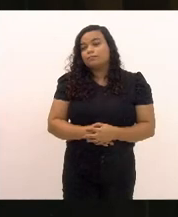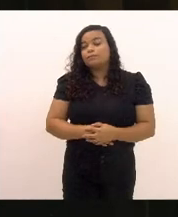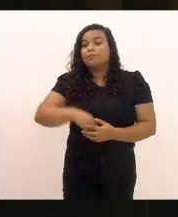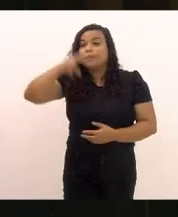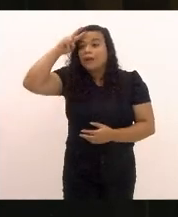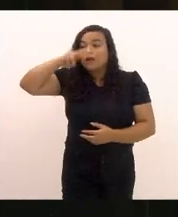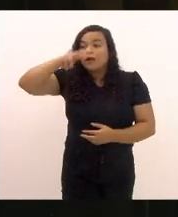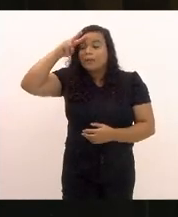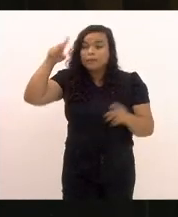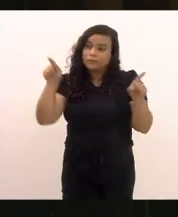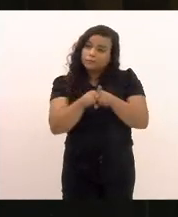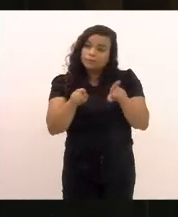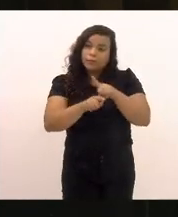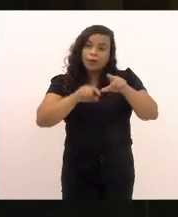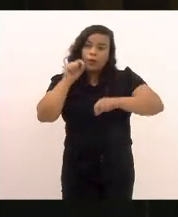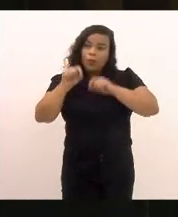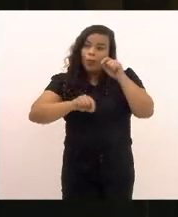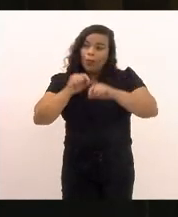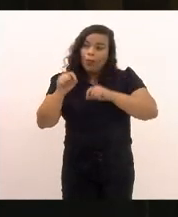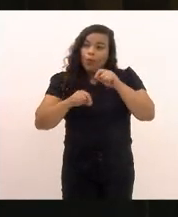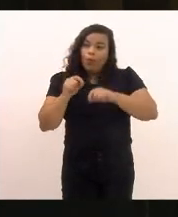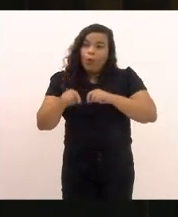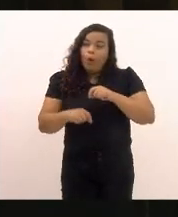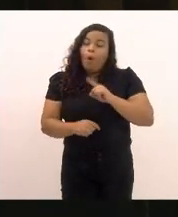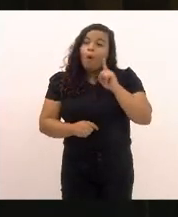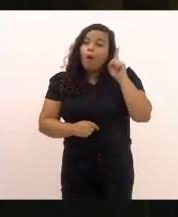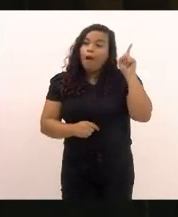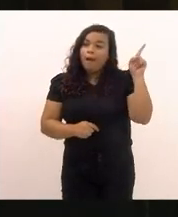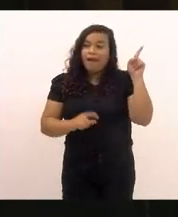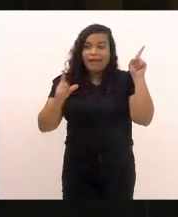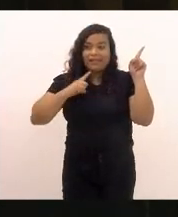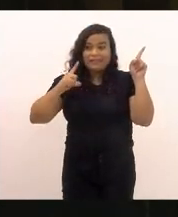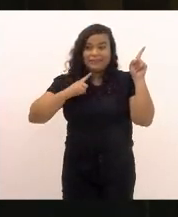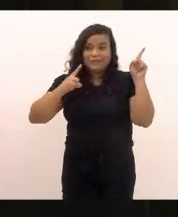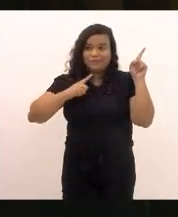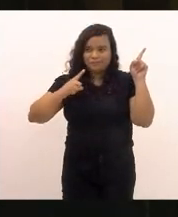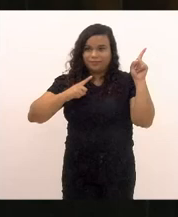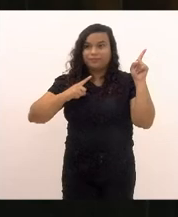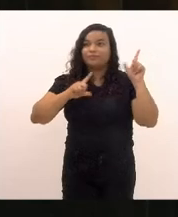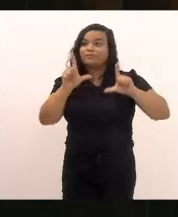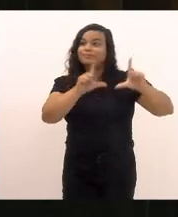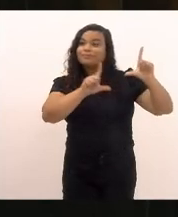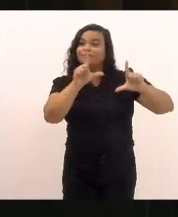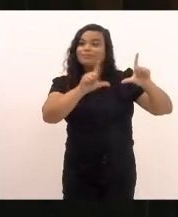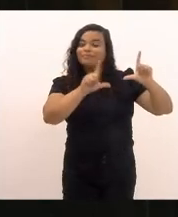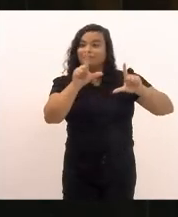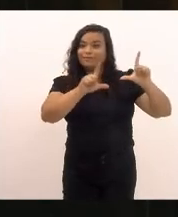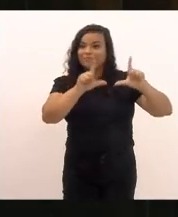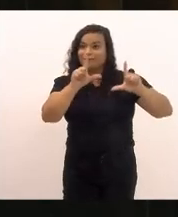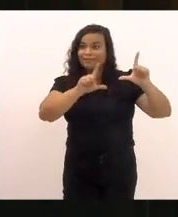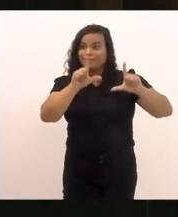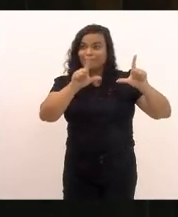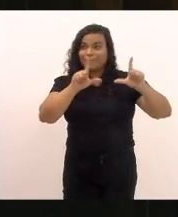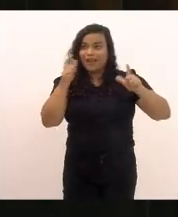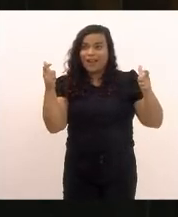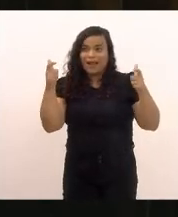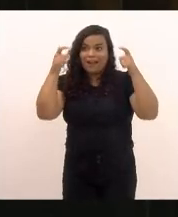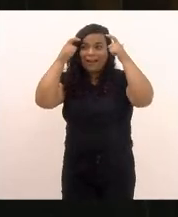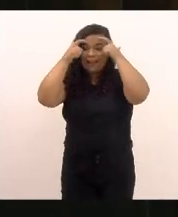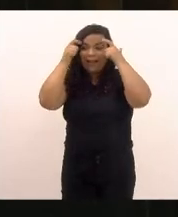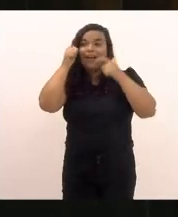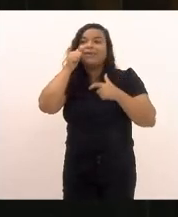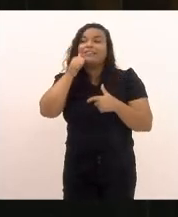Lembrar também que aquela emissora, que é a rainha da hipocrisia, estava ali aplaudindo